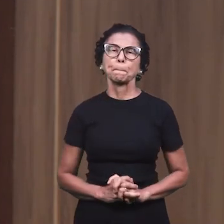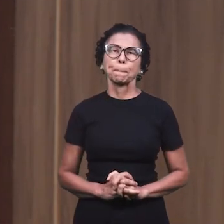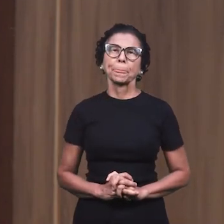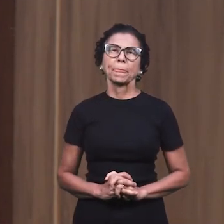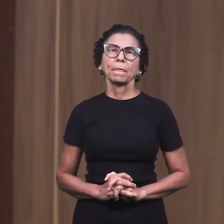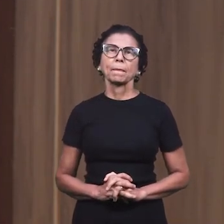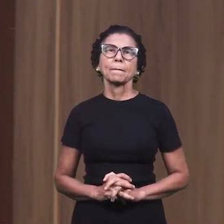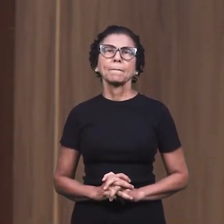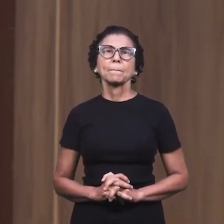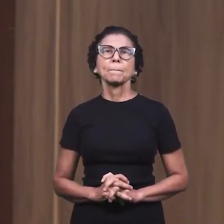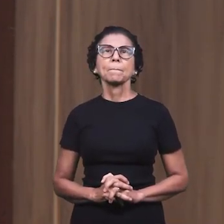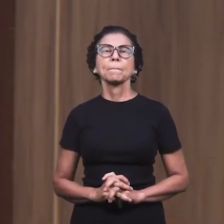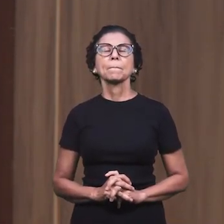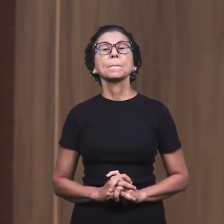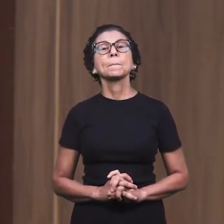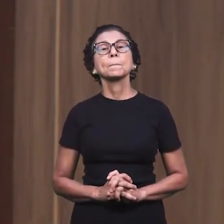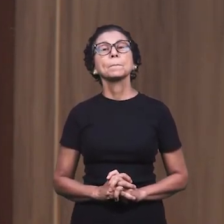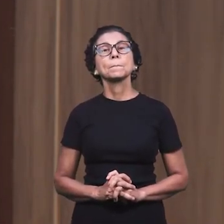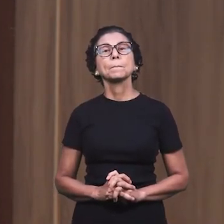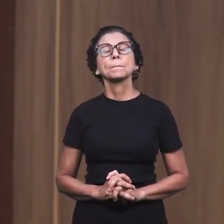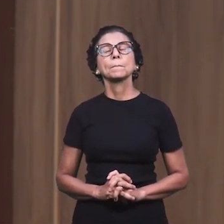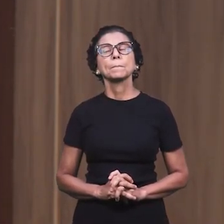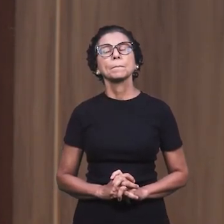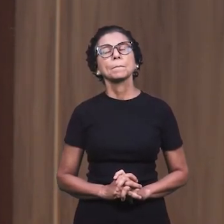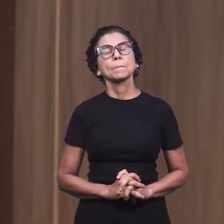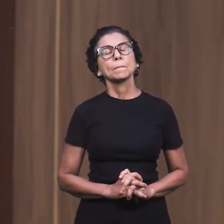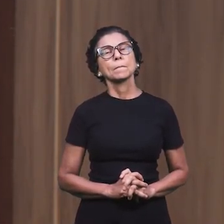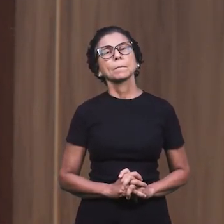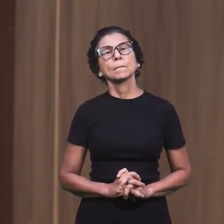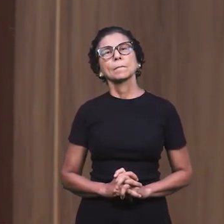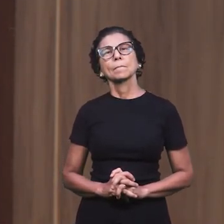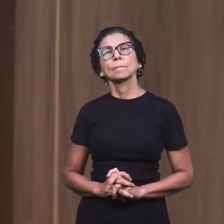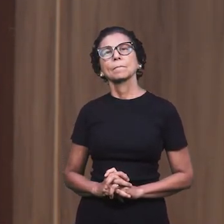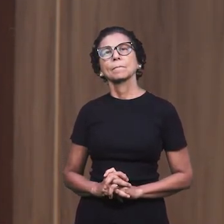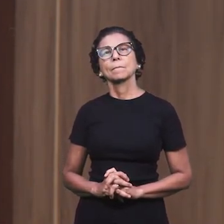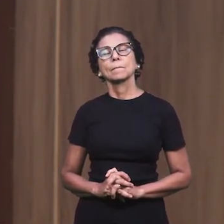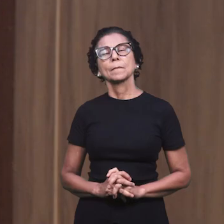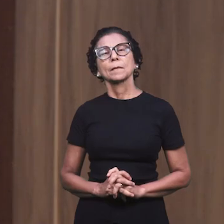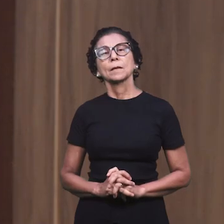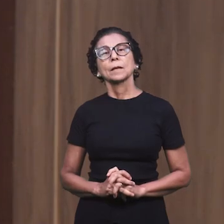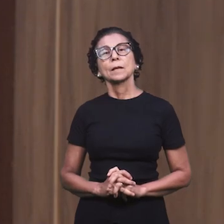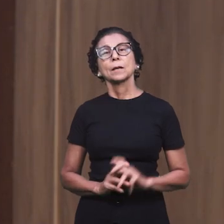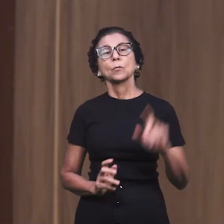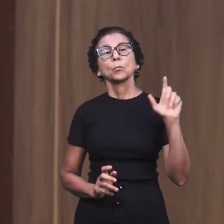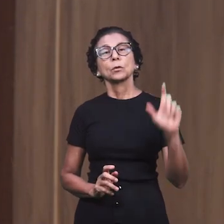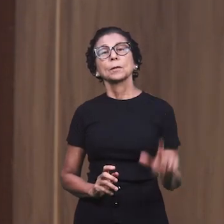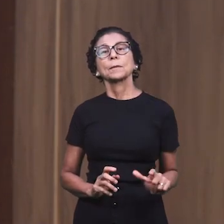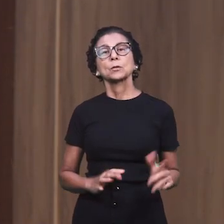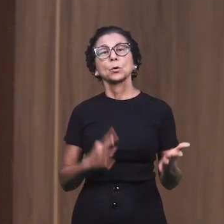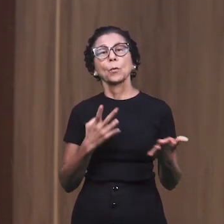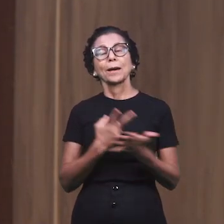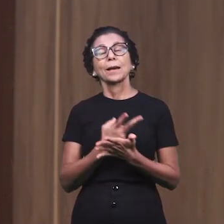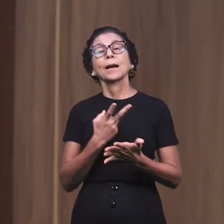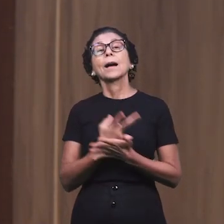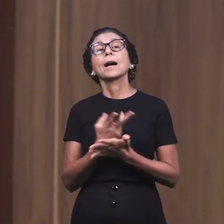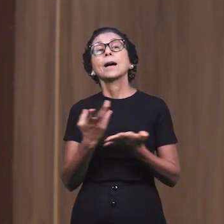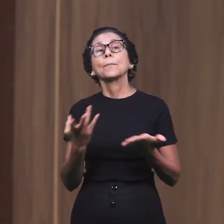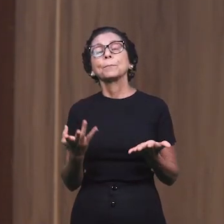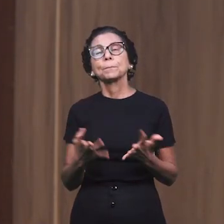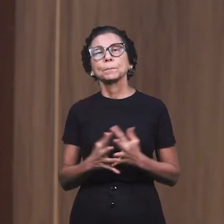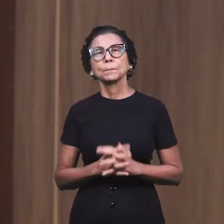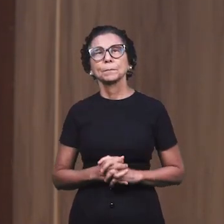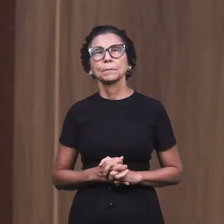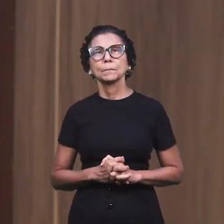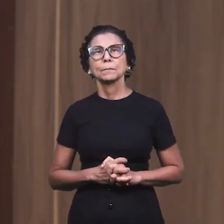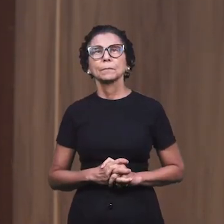começa a dizer assim: e quando vier aquele que errar, o erro aqui é